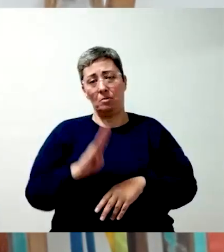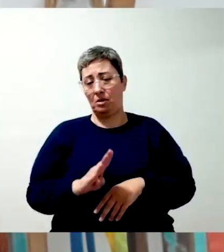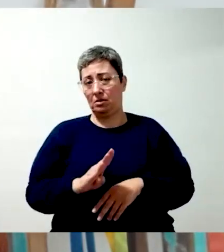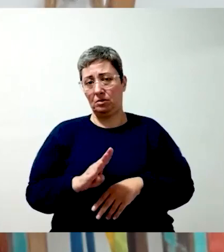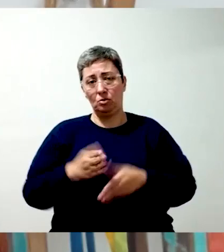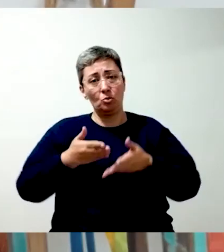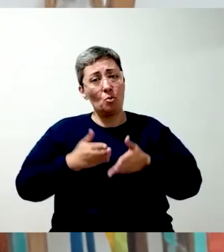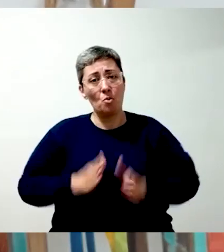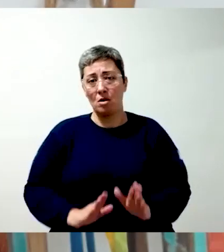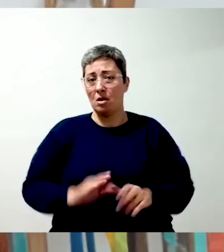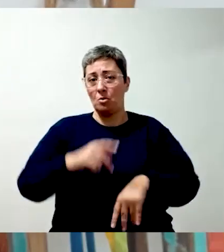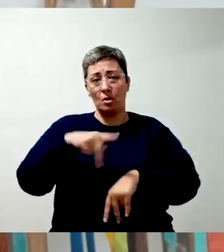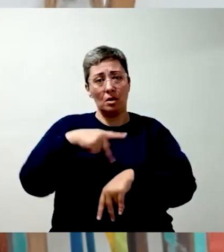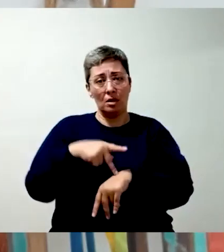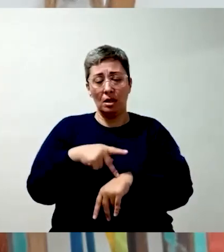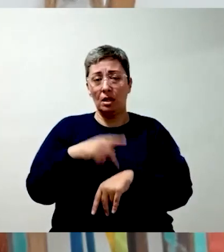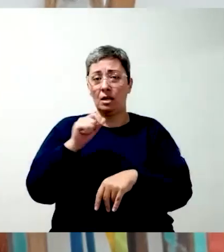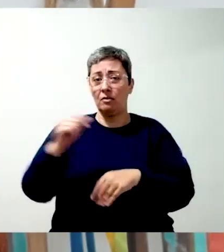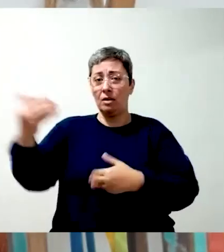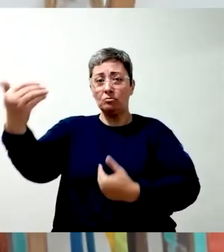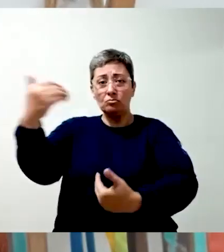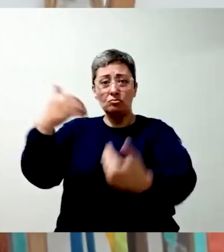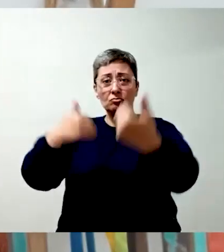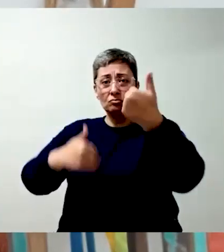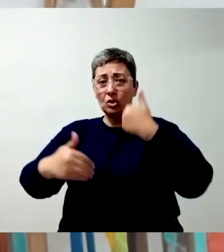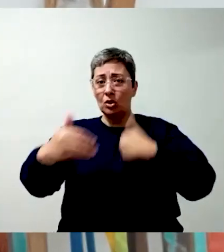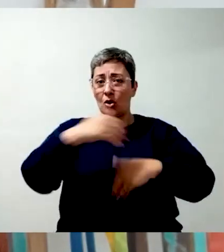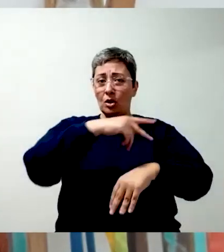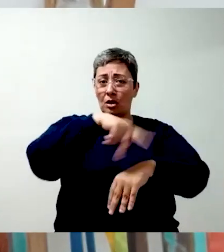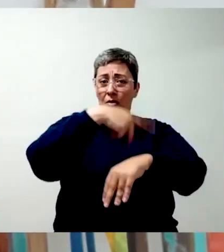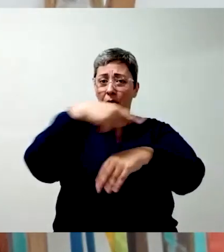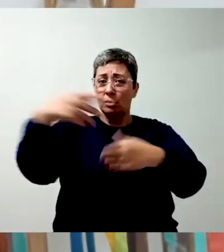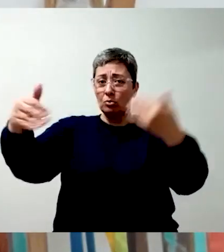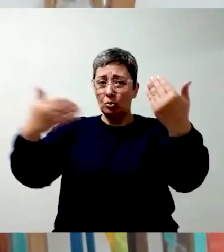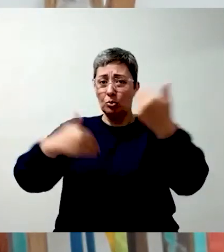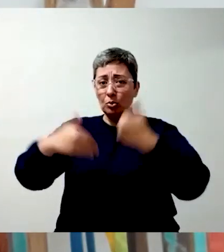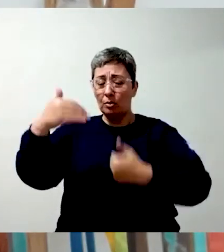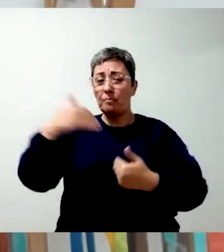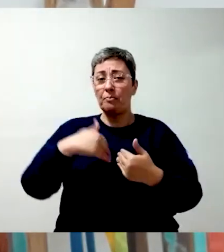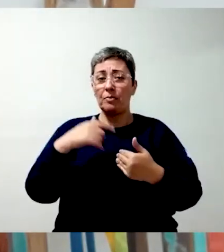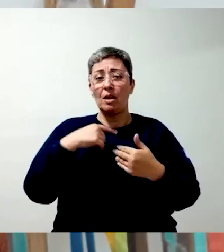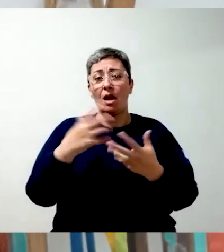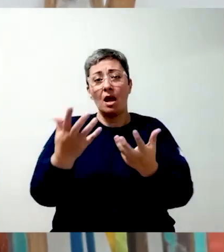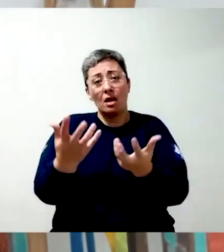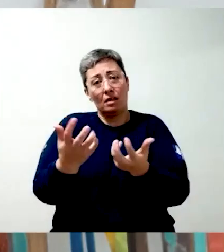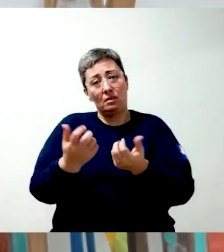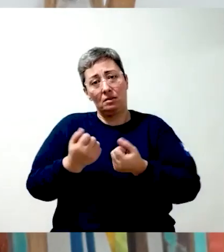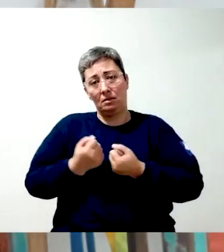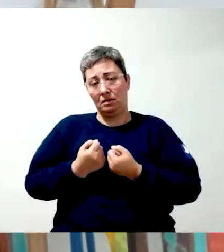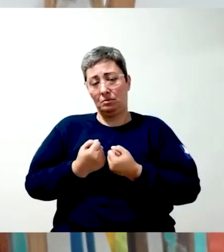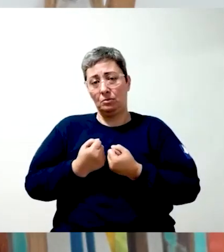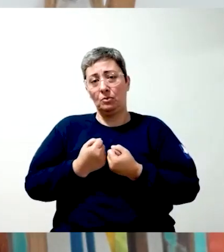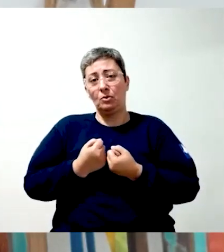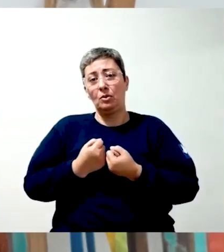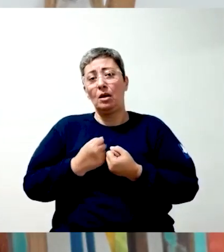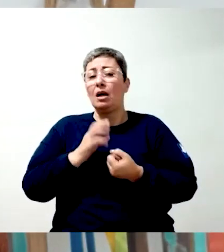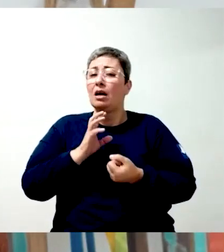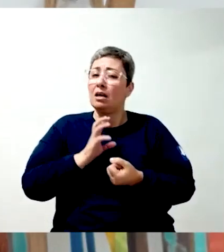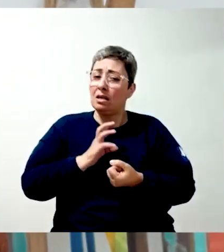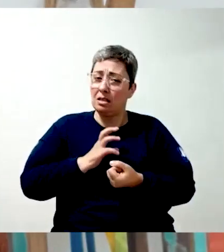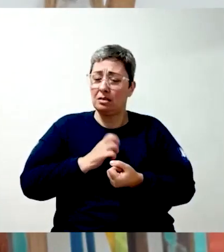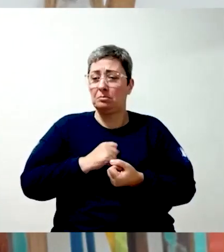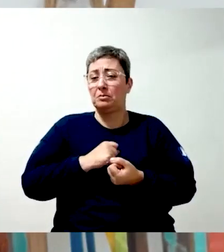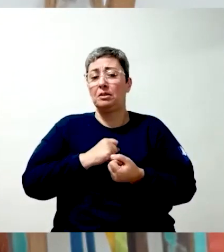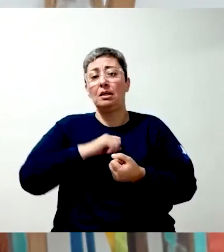nacionalidade brasileira, que venha de outro lugar, de outro país, acolha com todo o seu amor